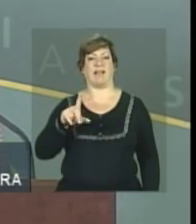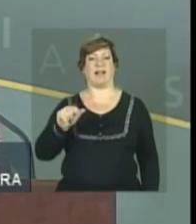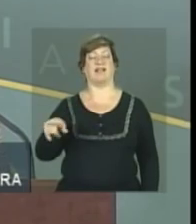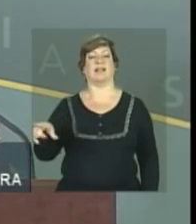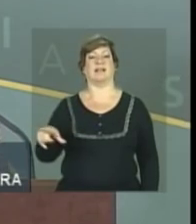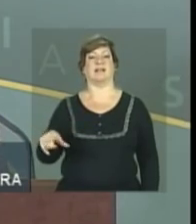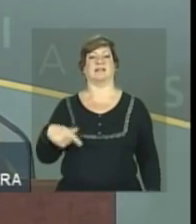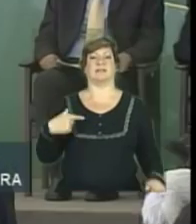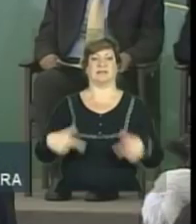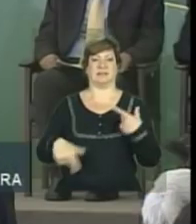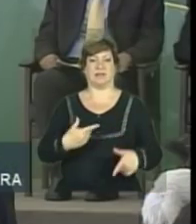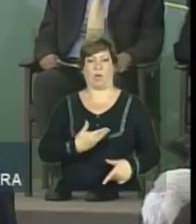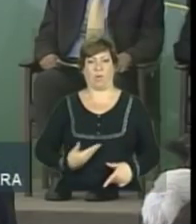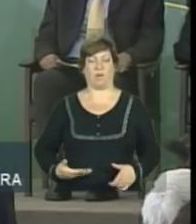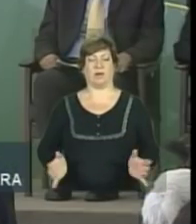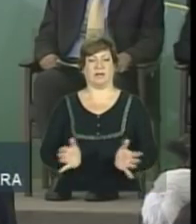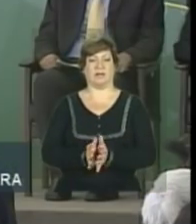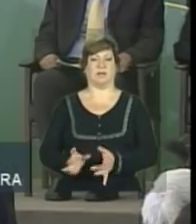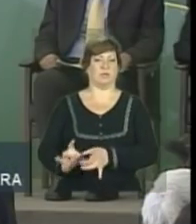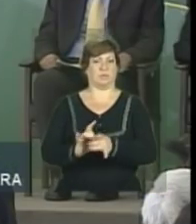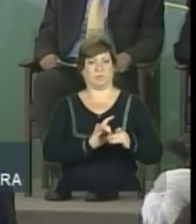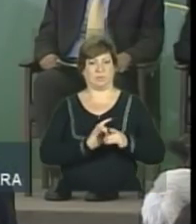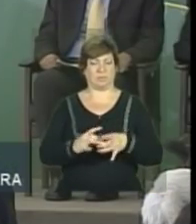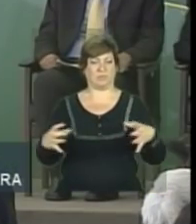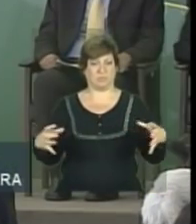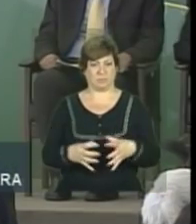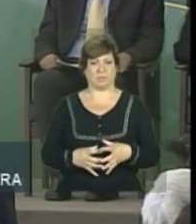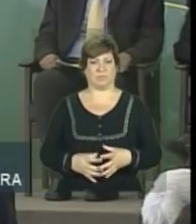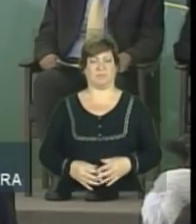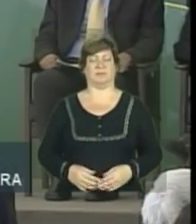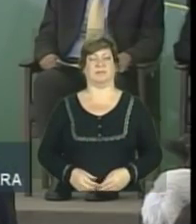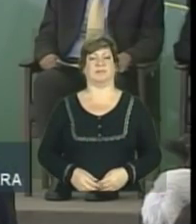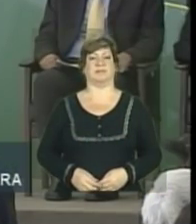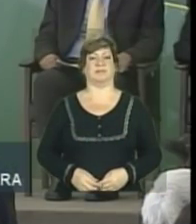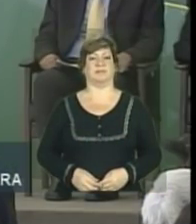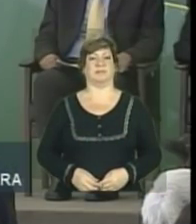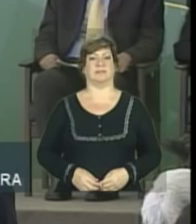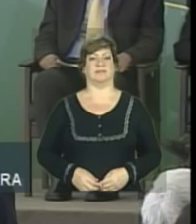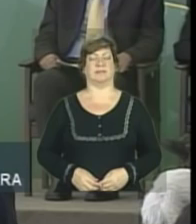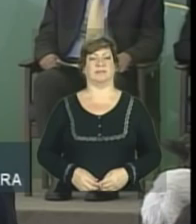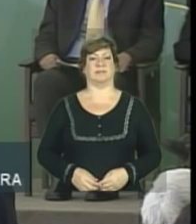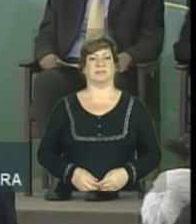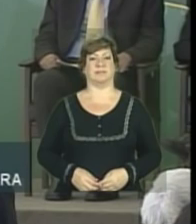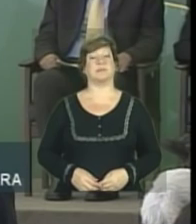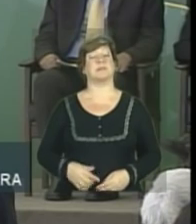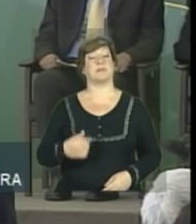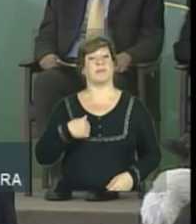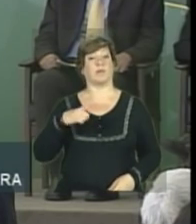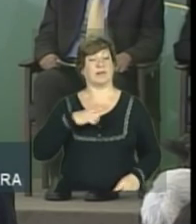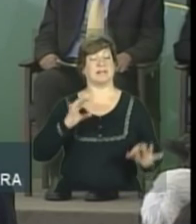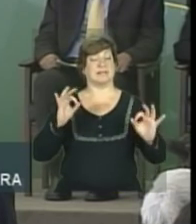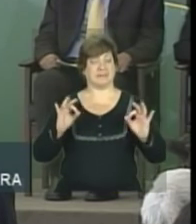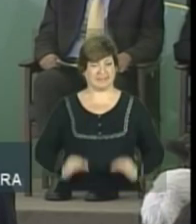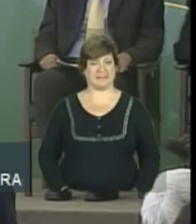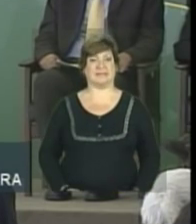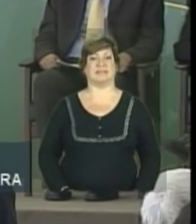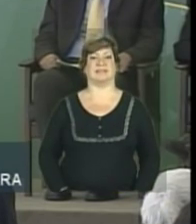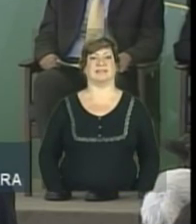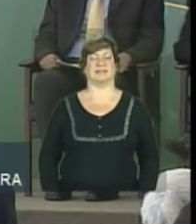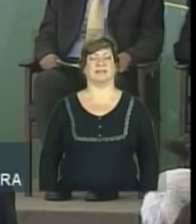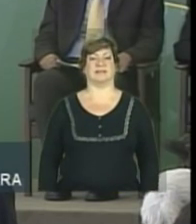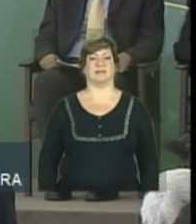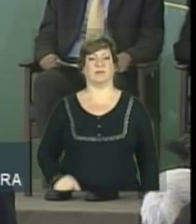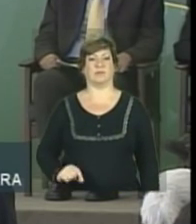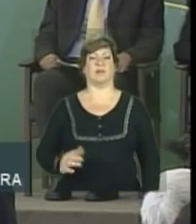a ser um dos integrantes do governo. E eu tenho certeza